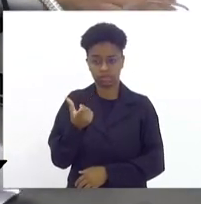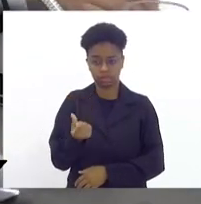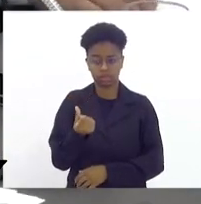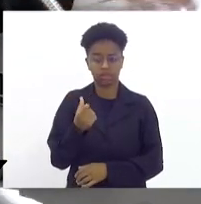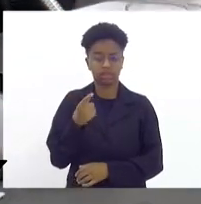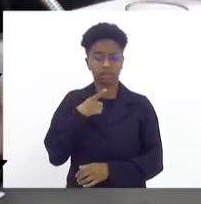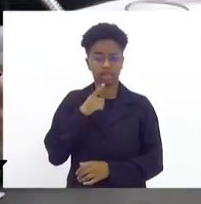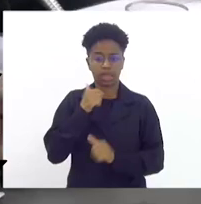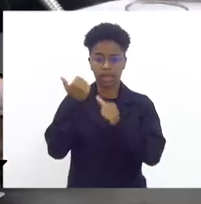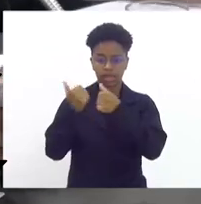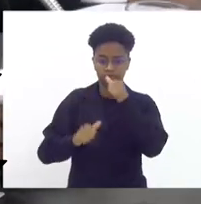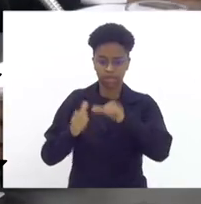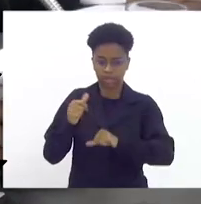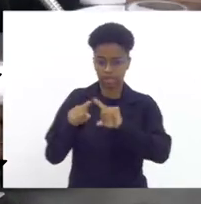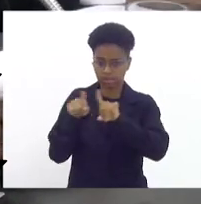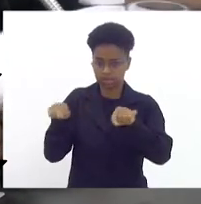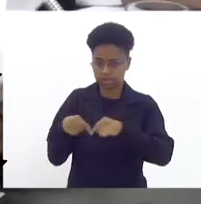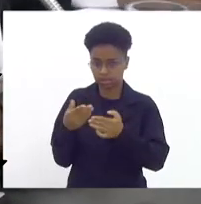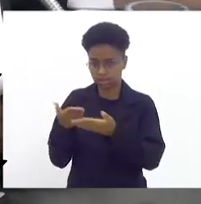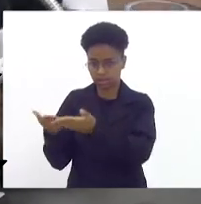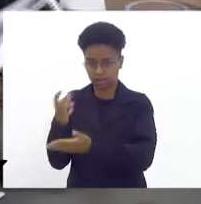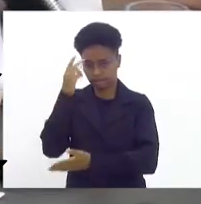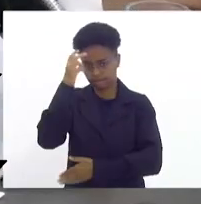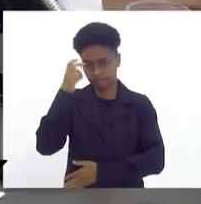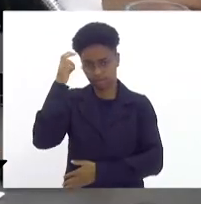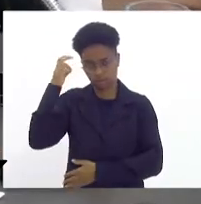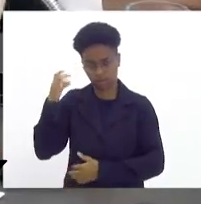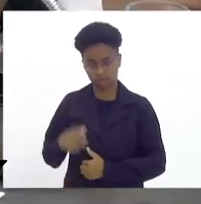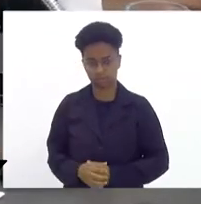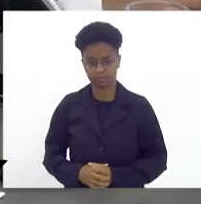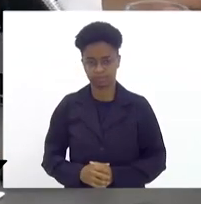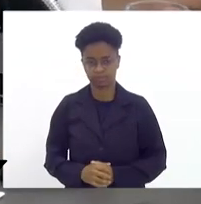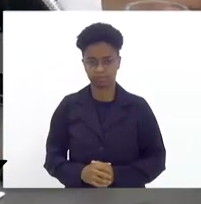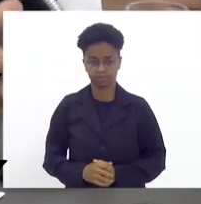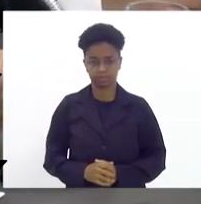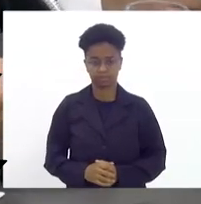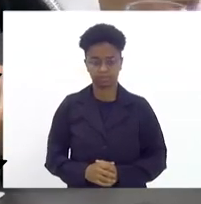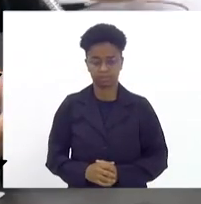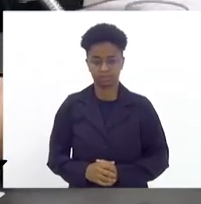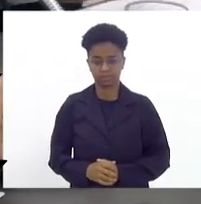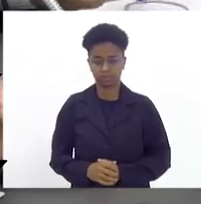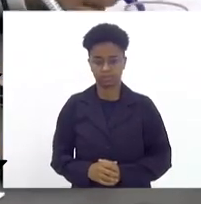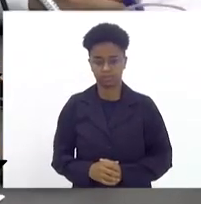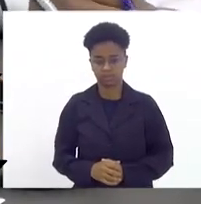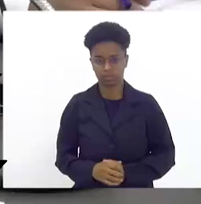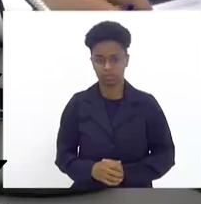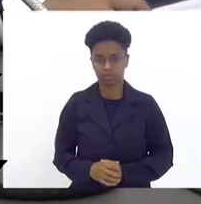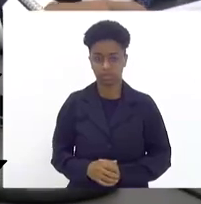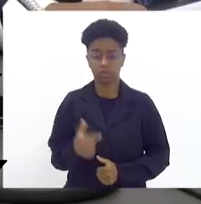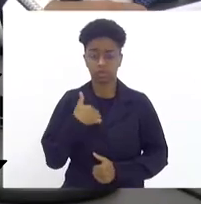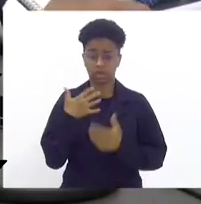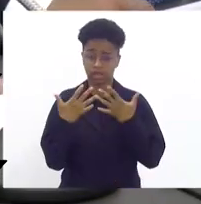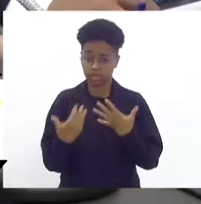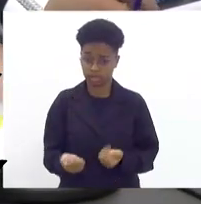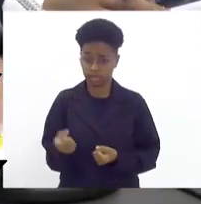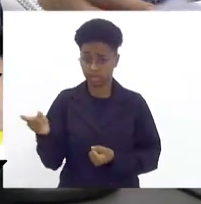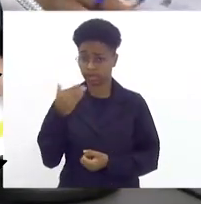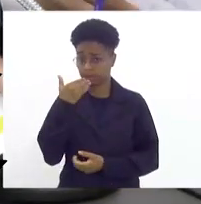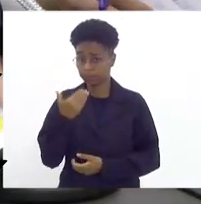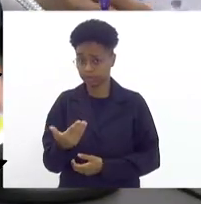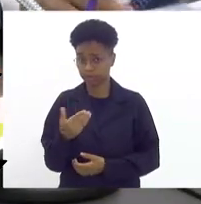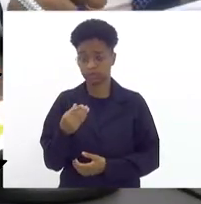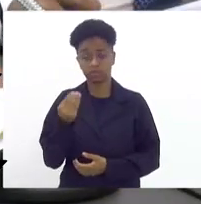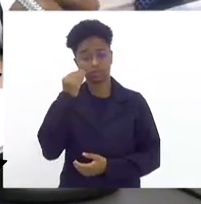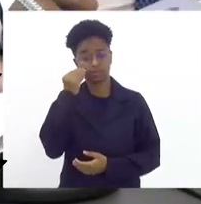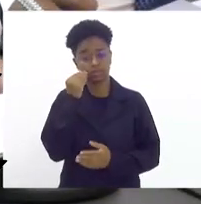para o gabinete da deputada Verônica. Eu vou acatar o pedido da deputada Verônica para